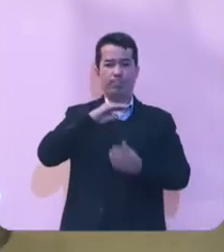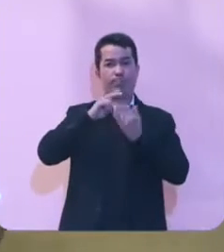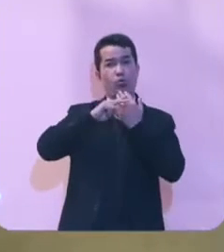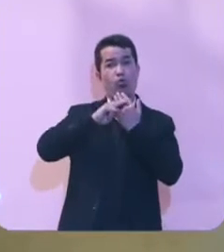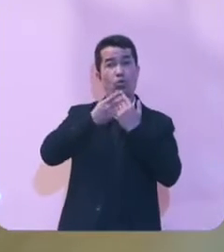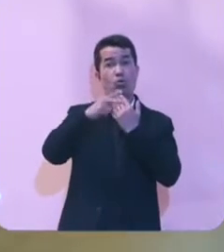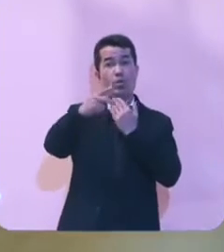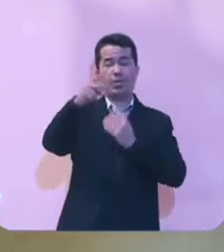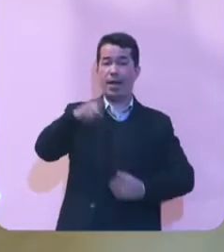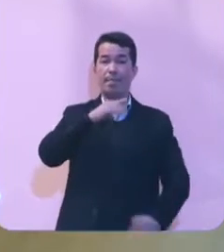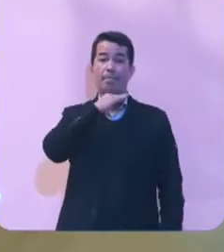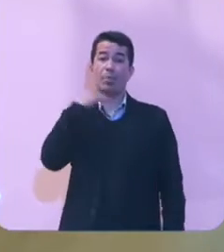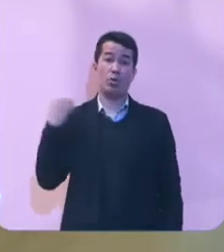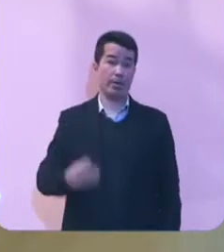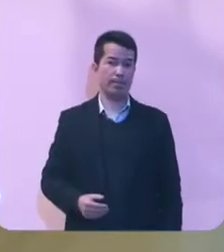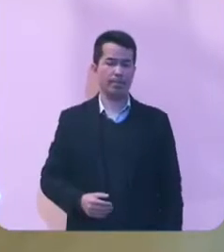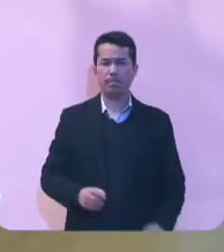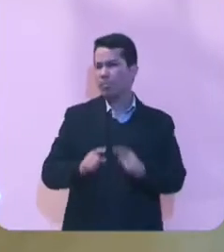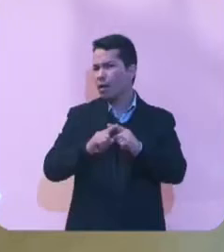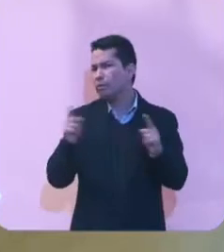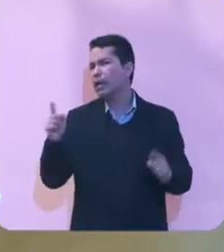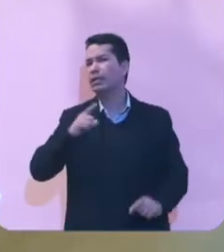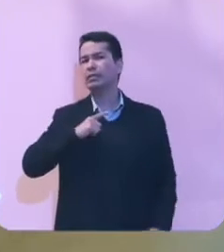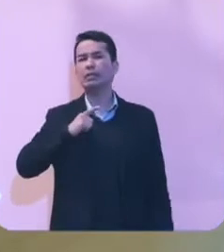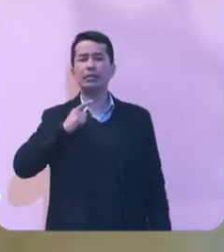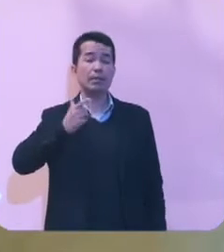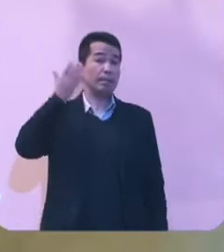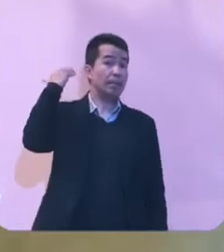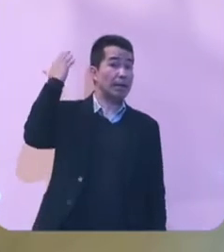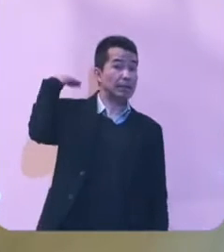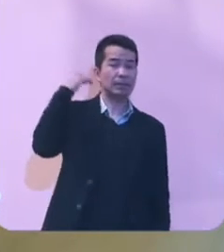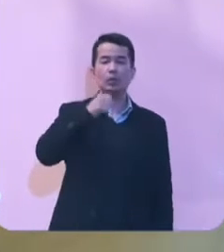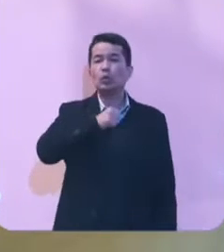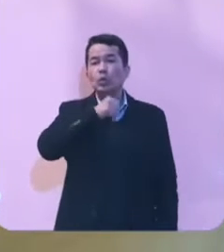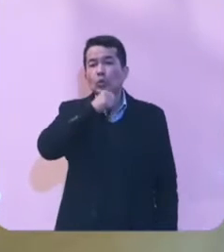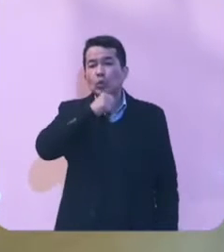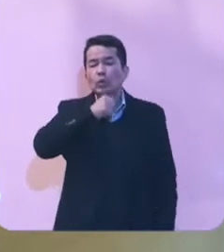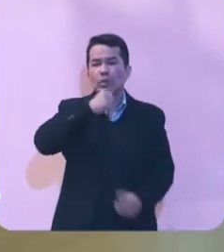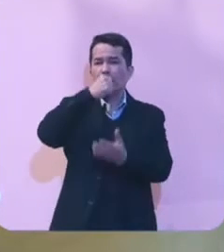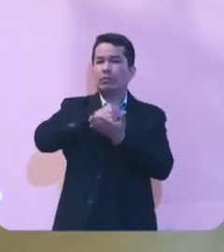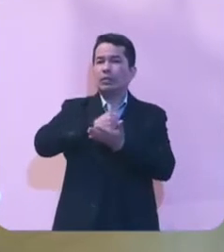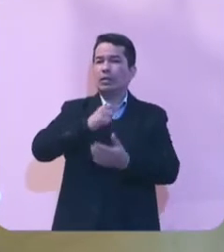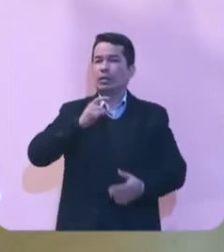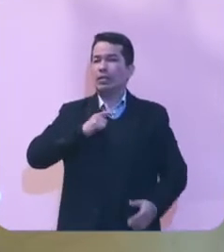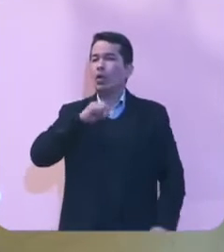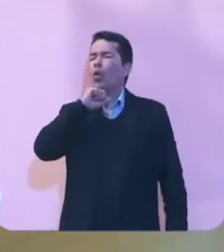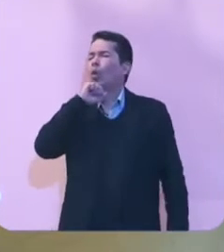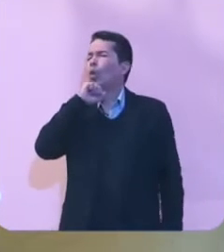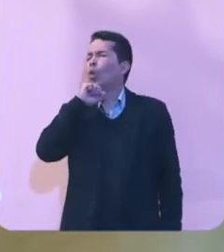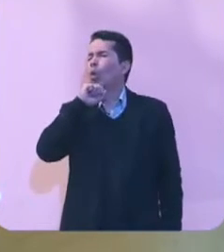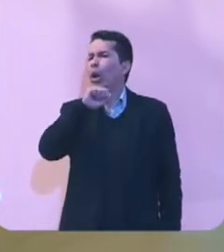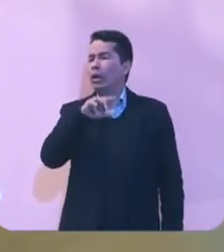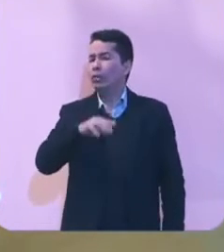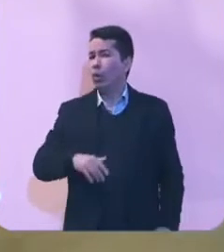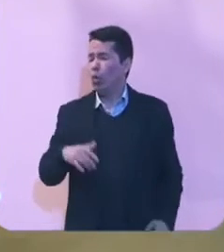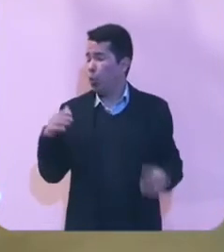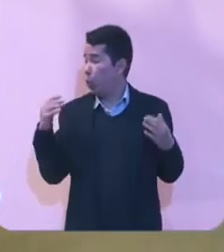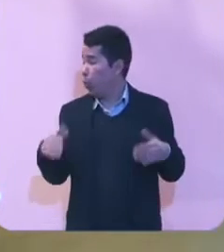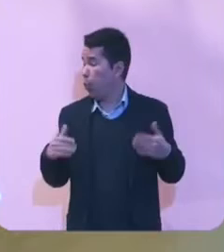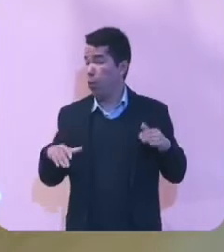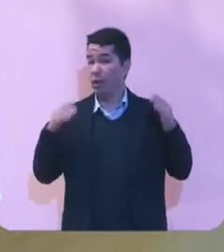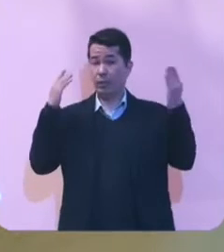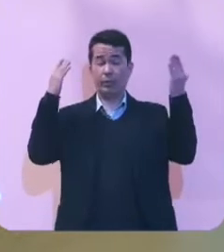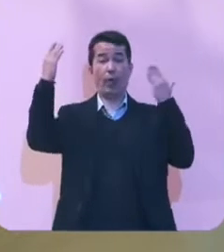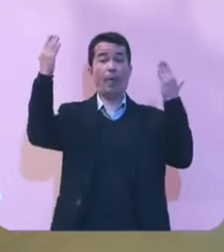Velho Testamento, isso era encenado de uma maneira tétrica, horrível. Eu sinceramente